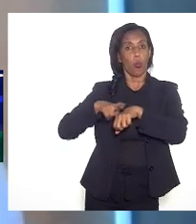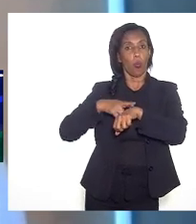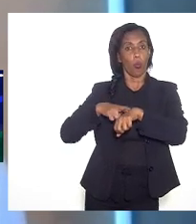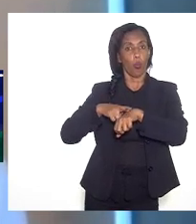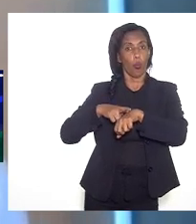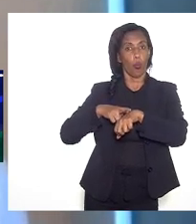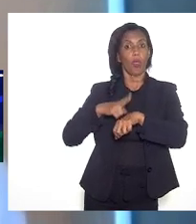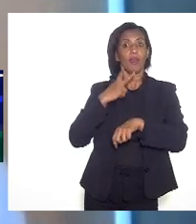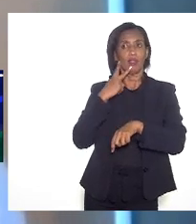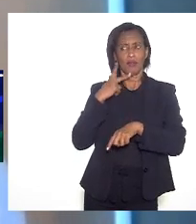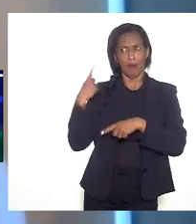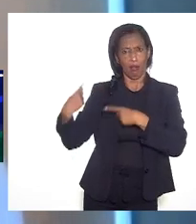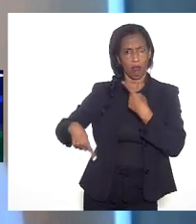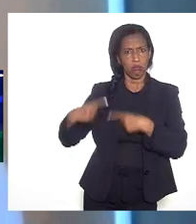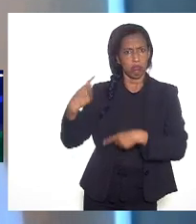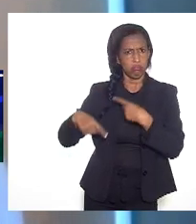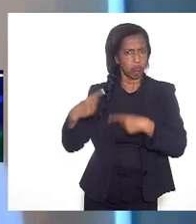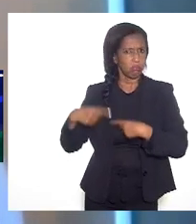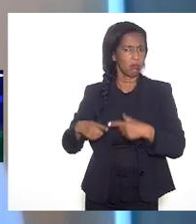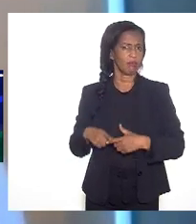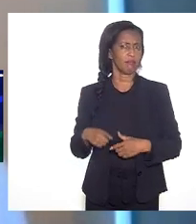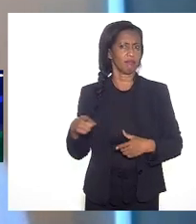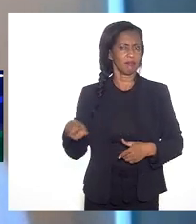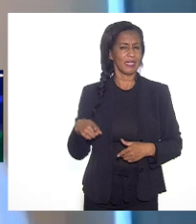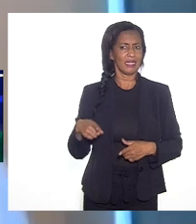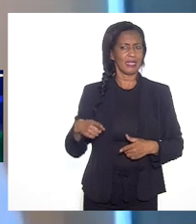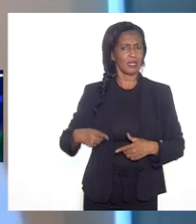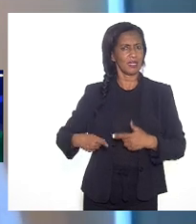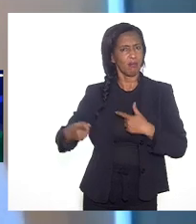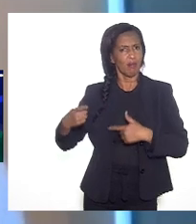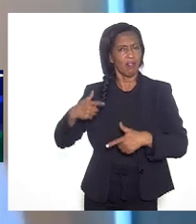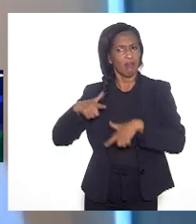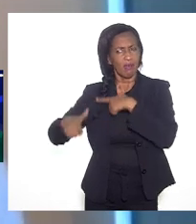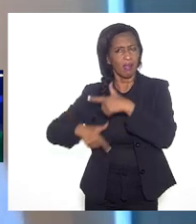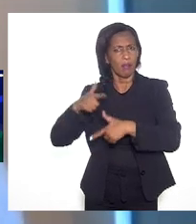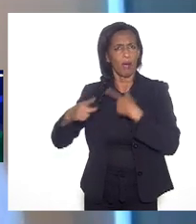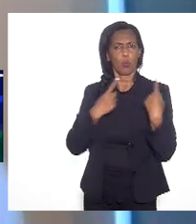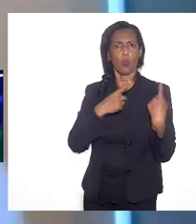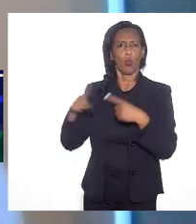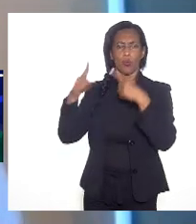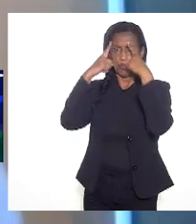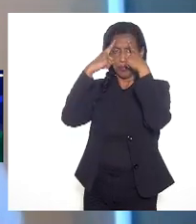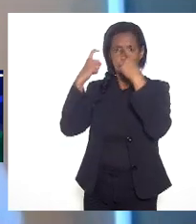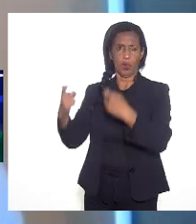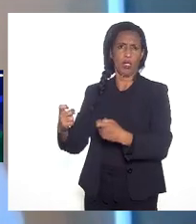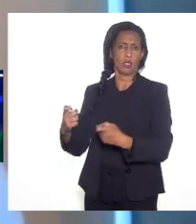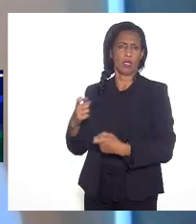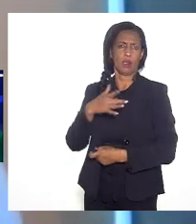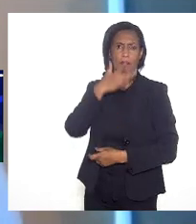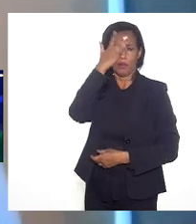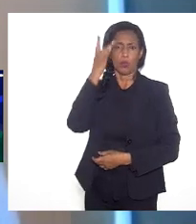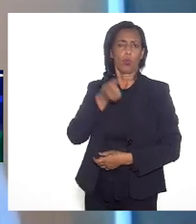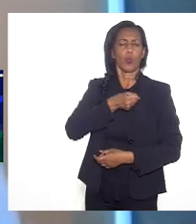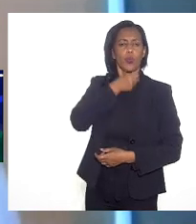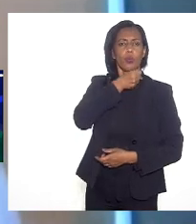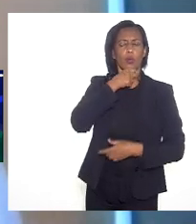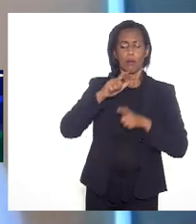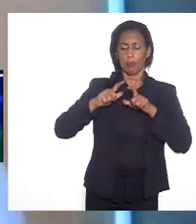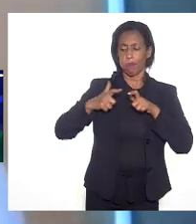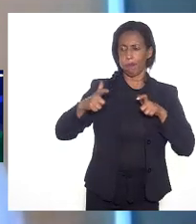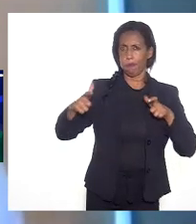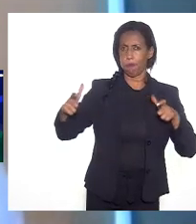exatamente esse debate e essa luta do combate à violência contra a pessoa idosa, que vem